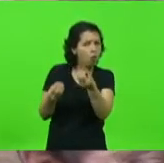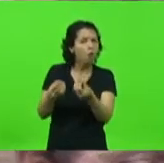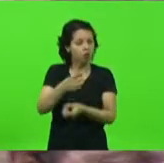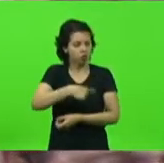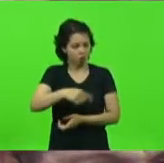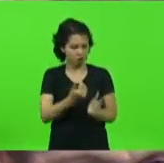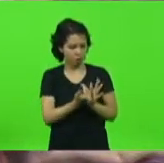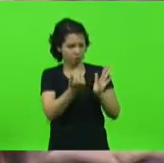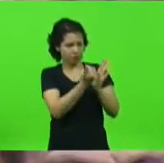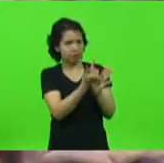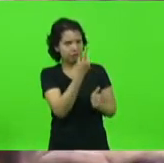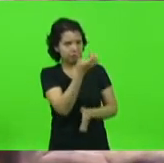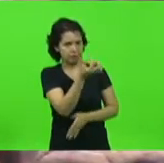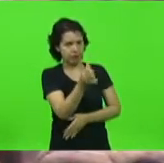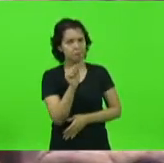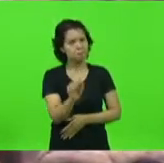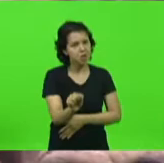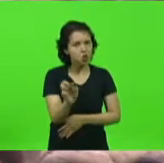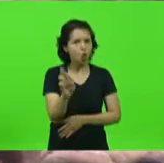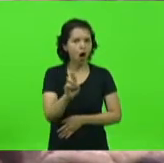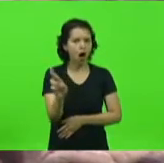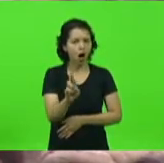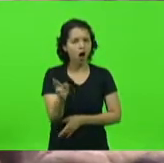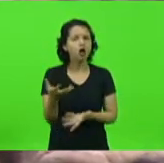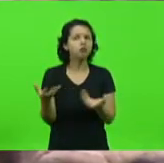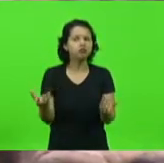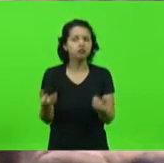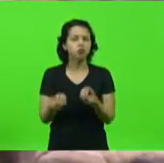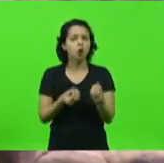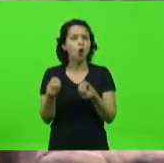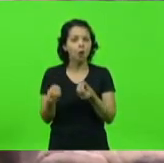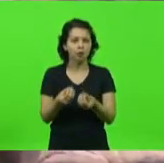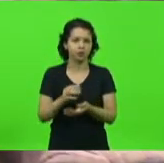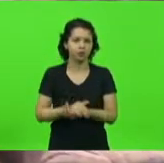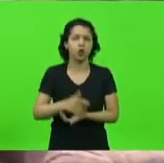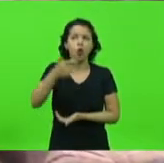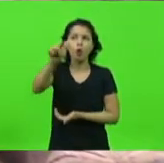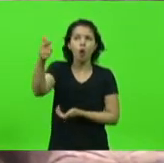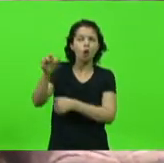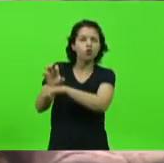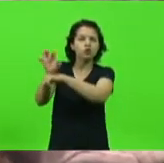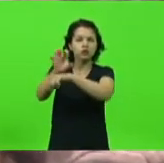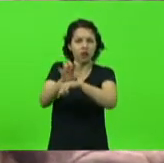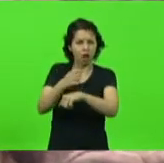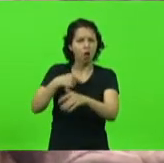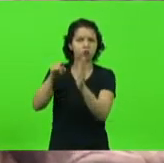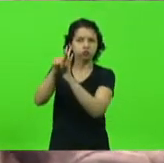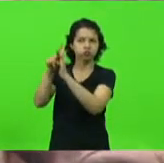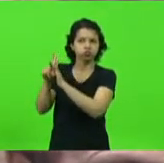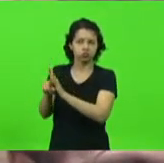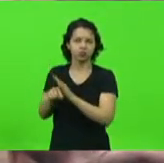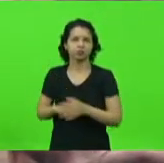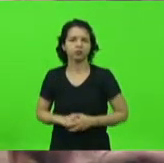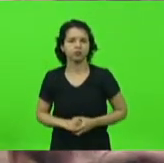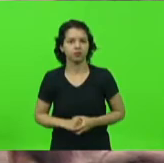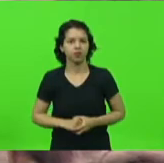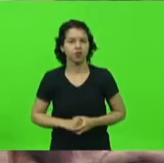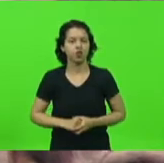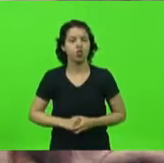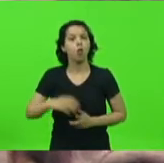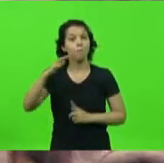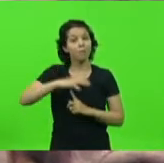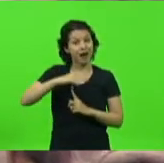para R$ 16.000 esses vencimentos, eu fui ver como que é nos outros estados. Pois bem, no Paraná,